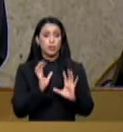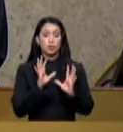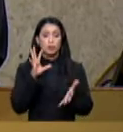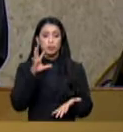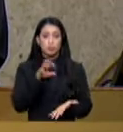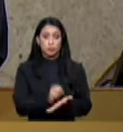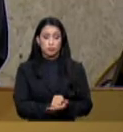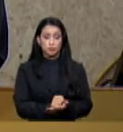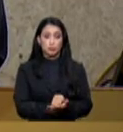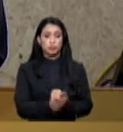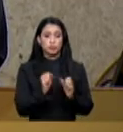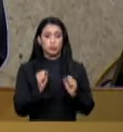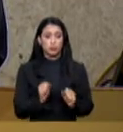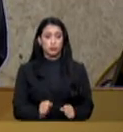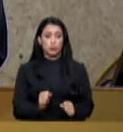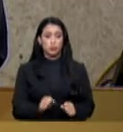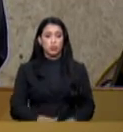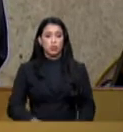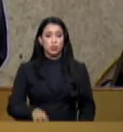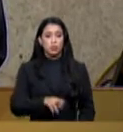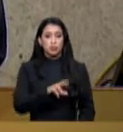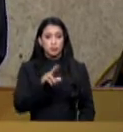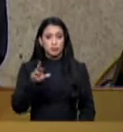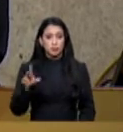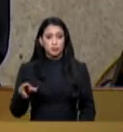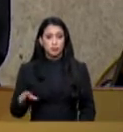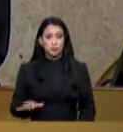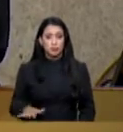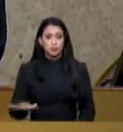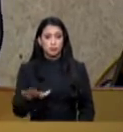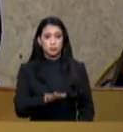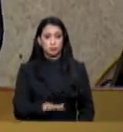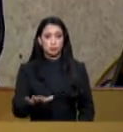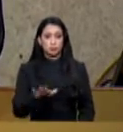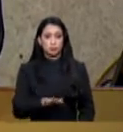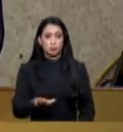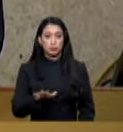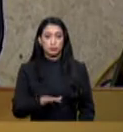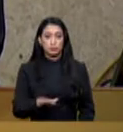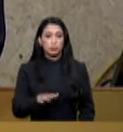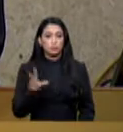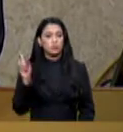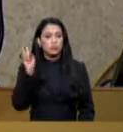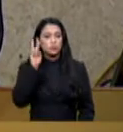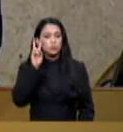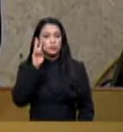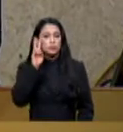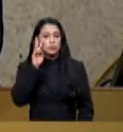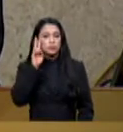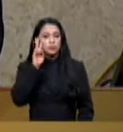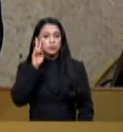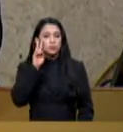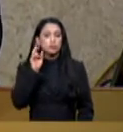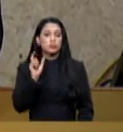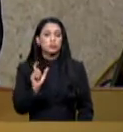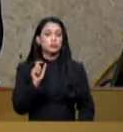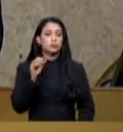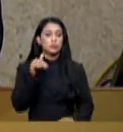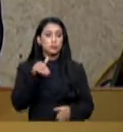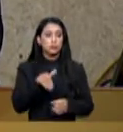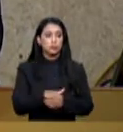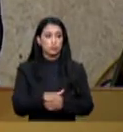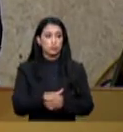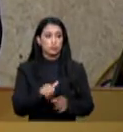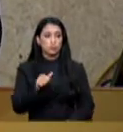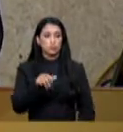posse, poder de império e abrangência territorial e os interesses. Aqui eu relembro exatamente a dicção do voto